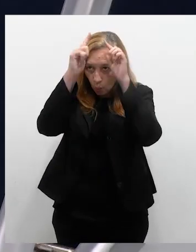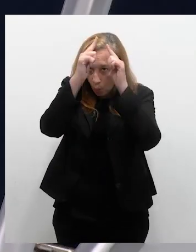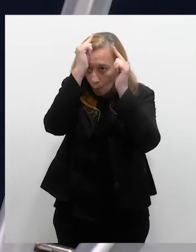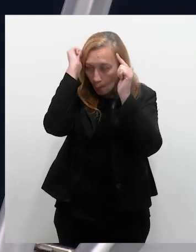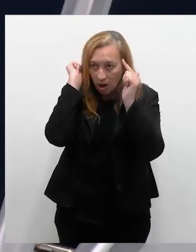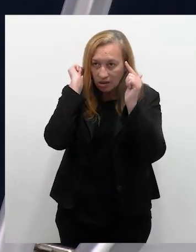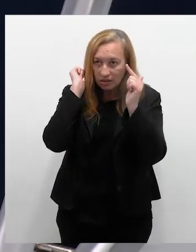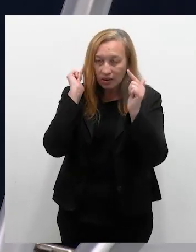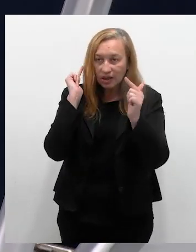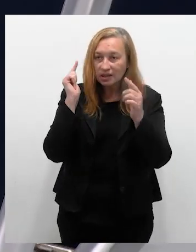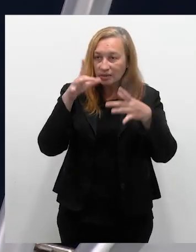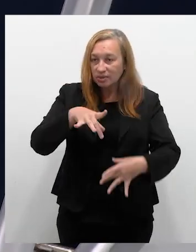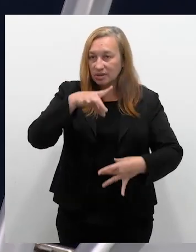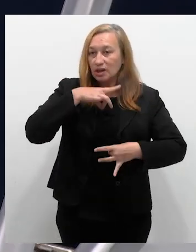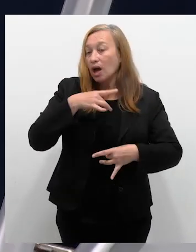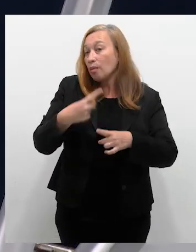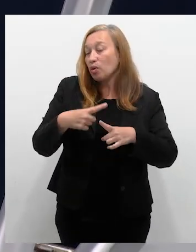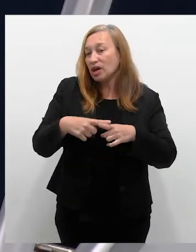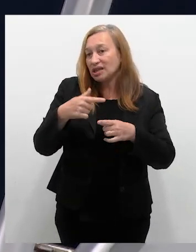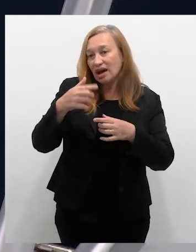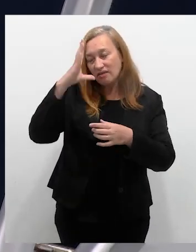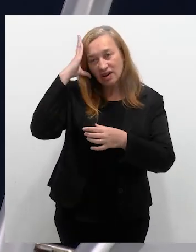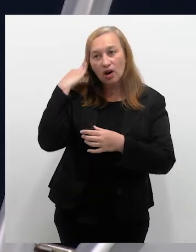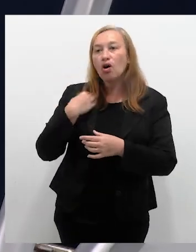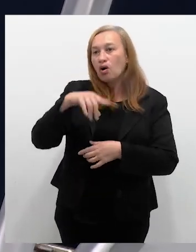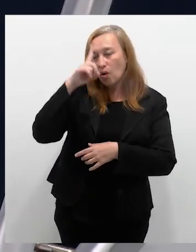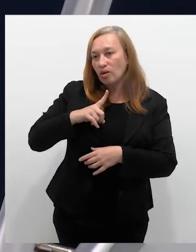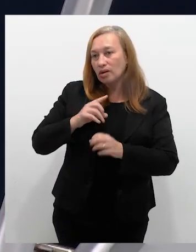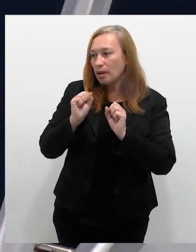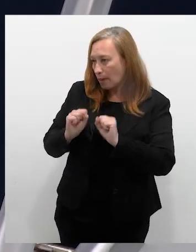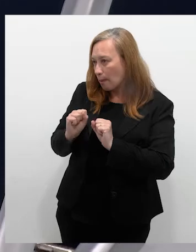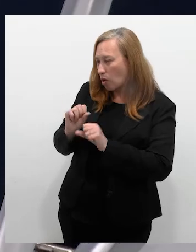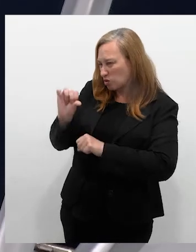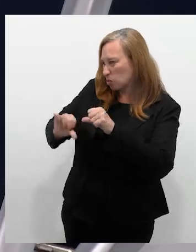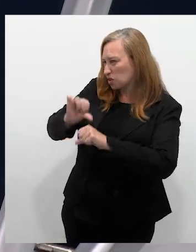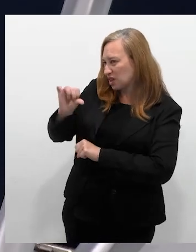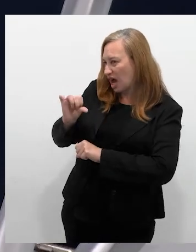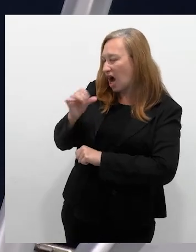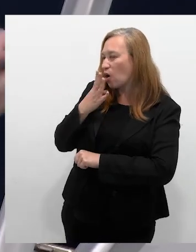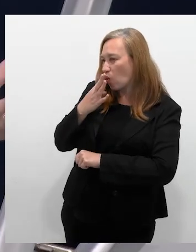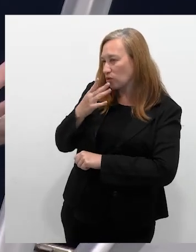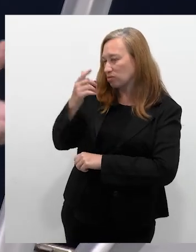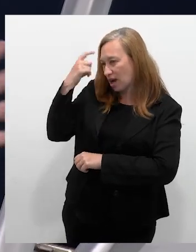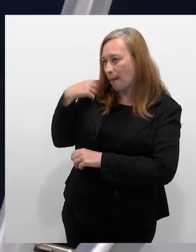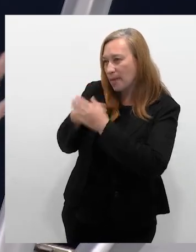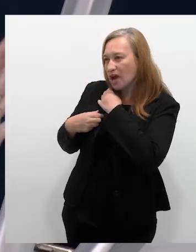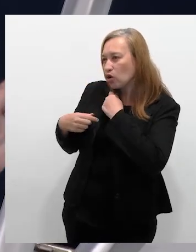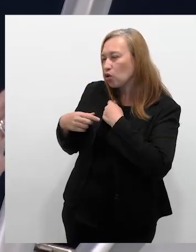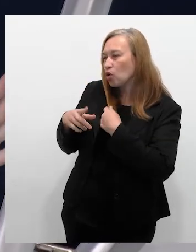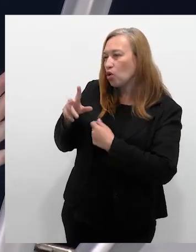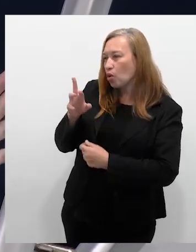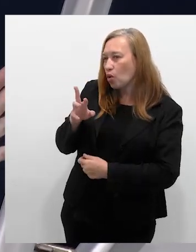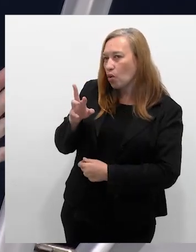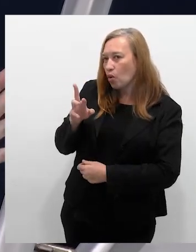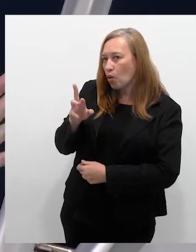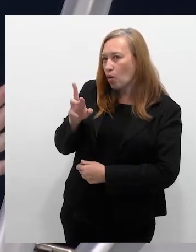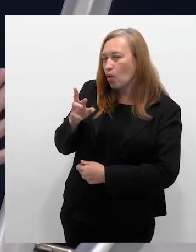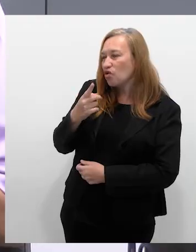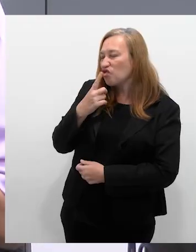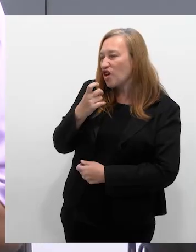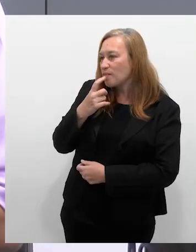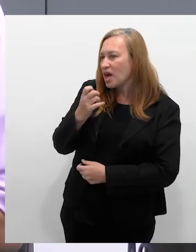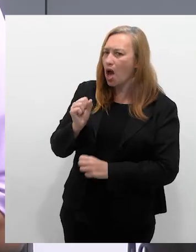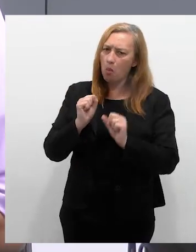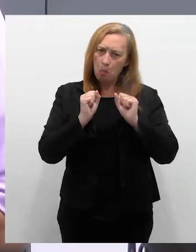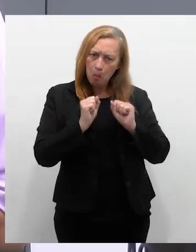para esse personagem. Porque tava loiro o meu cabelo, daí pediram, você pode ficar ruiva? Eu falei, lógico, eu fico até careca por um bom personagem. Não